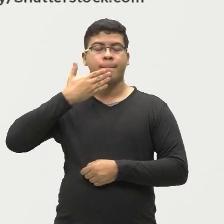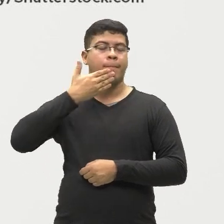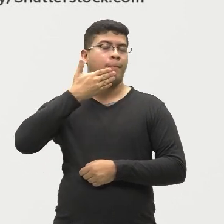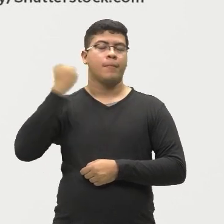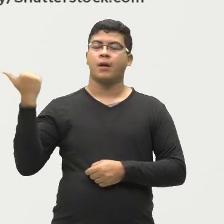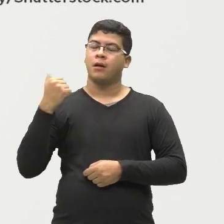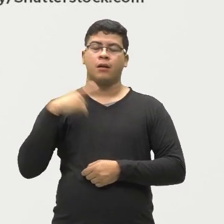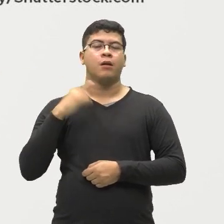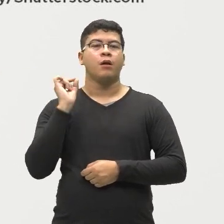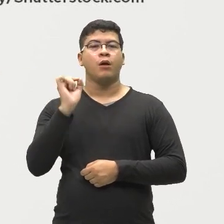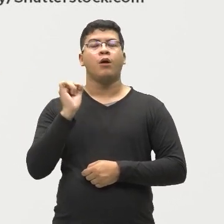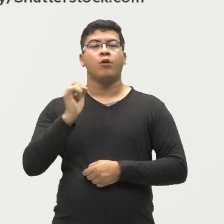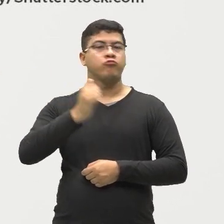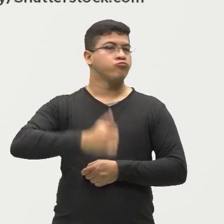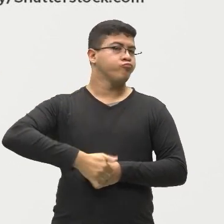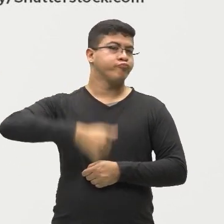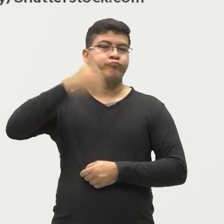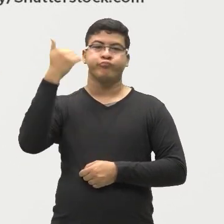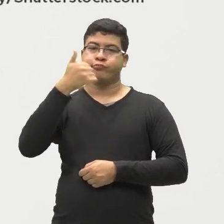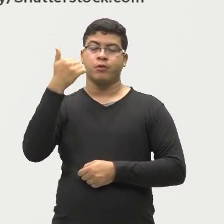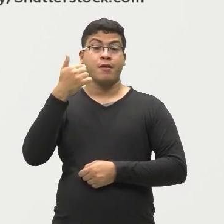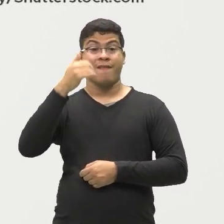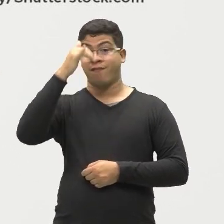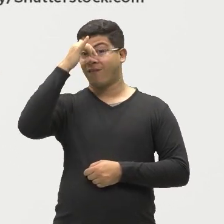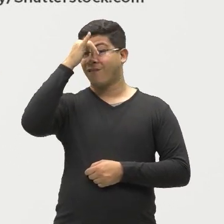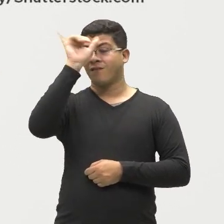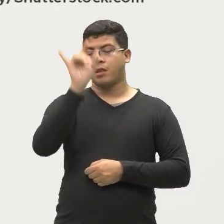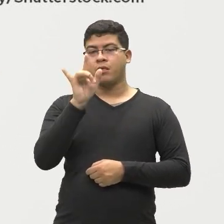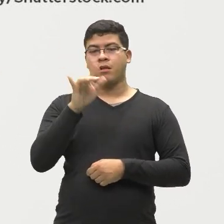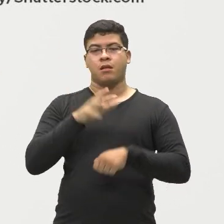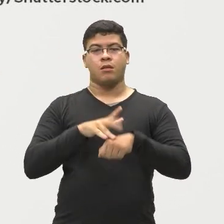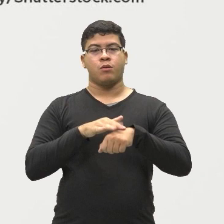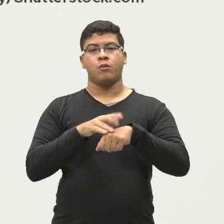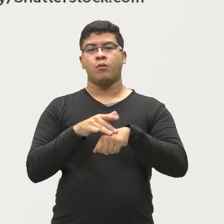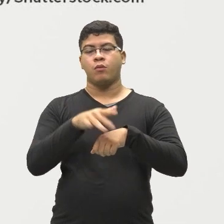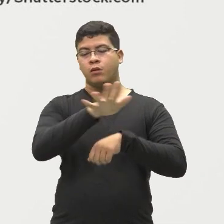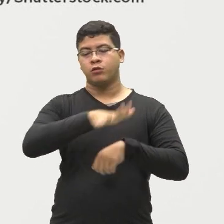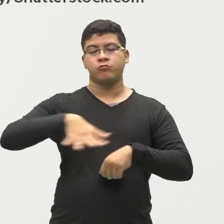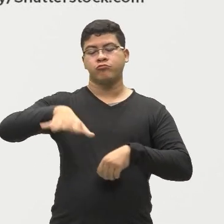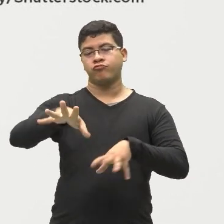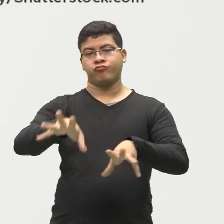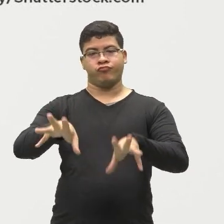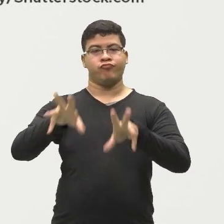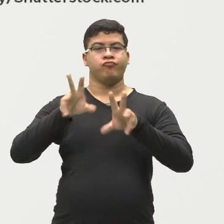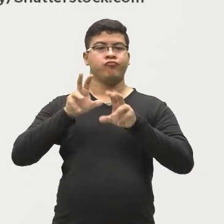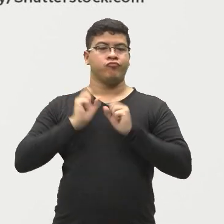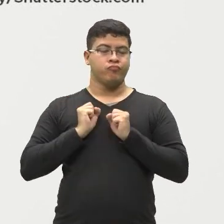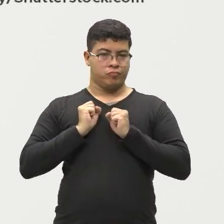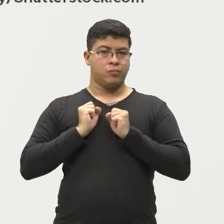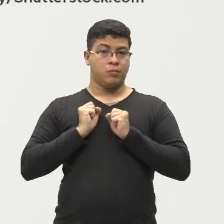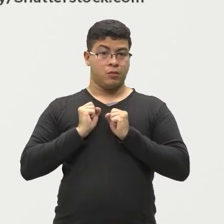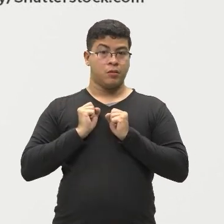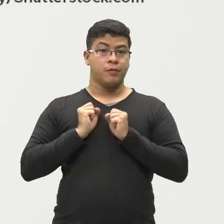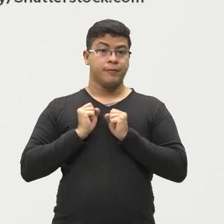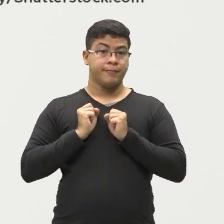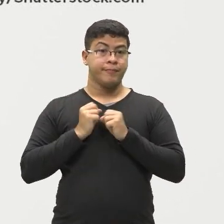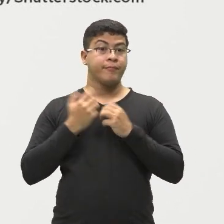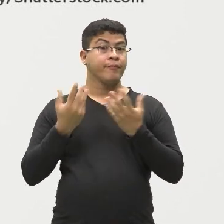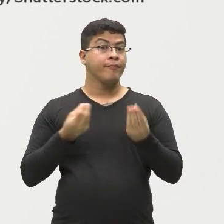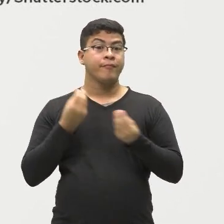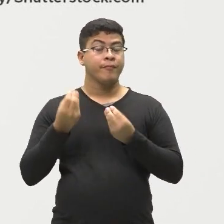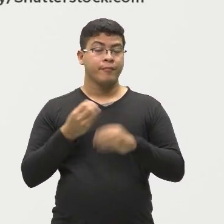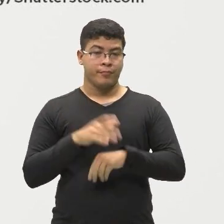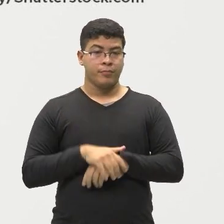e principal forma de prevenção das doenças que são infectocontagiosas, né?